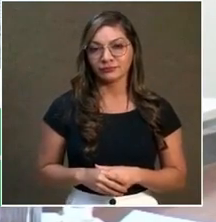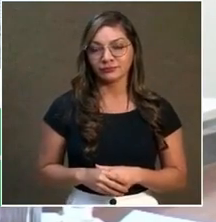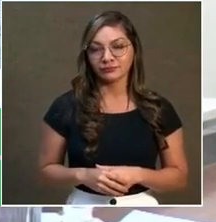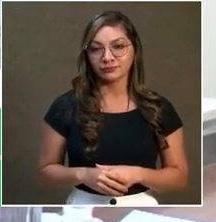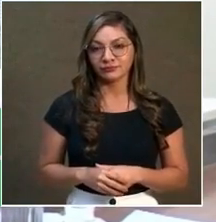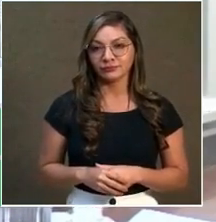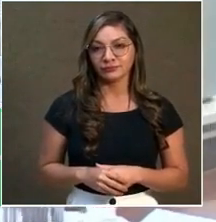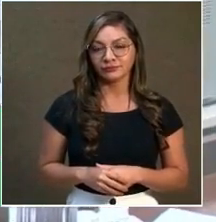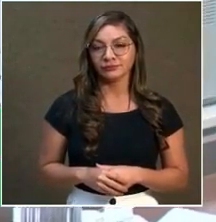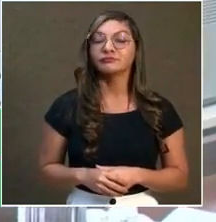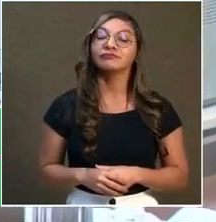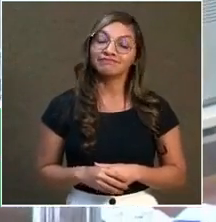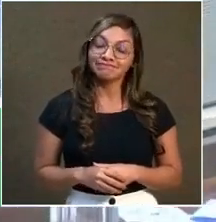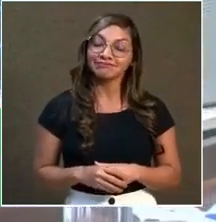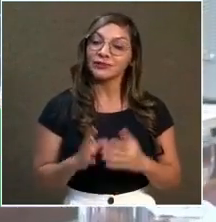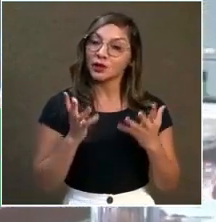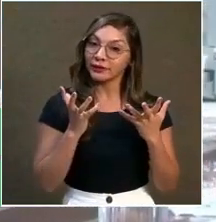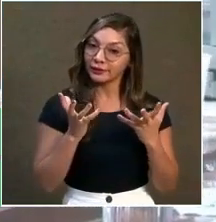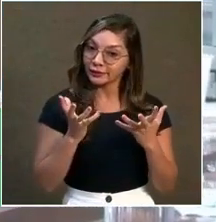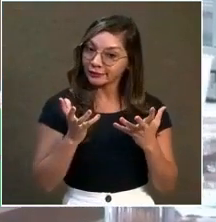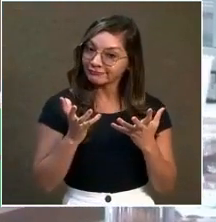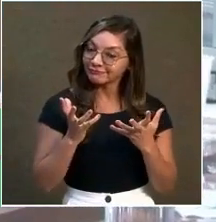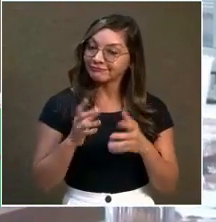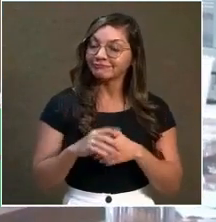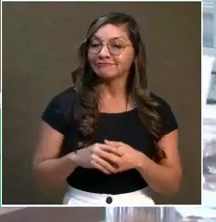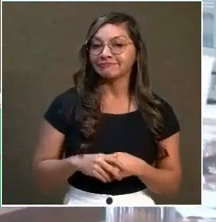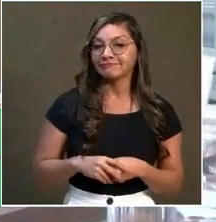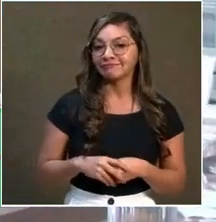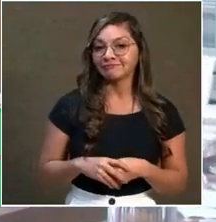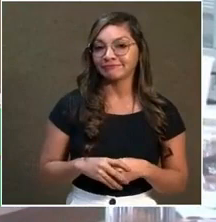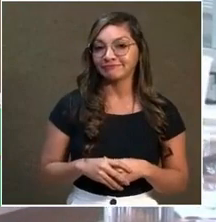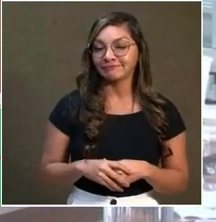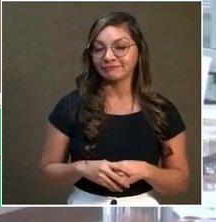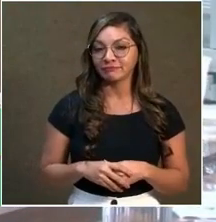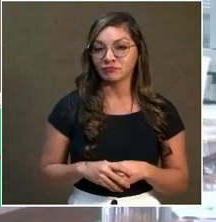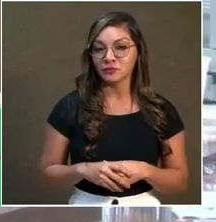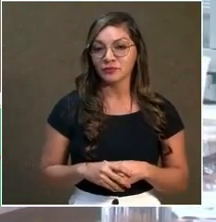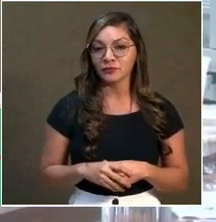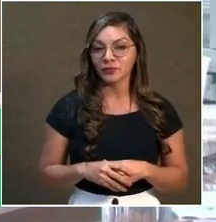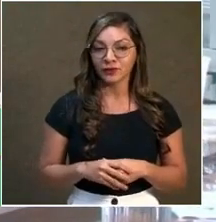Eu gostaria... Exibe, por favor, as mensagens.